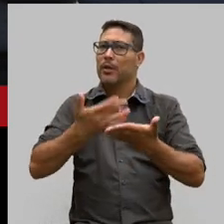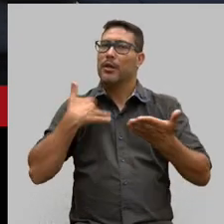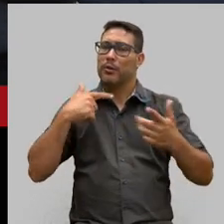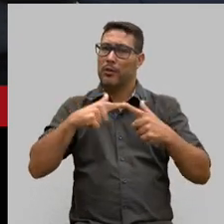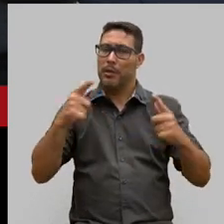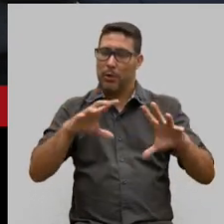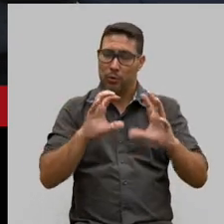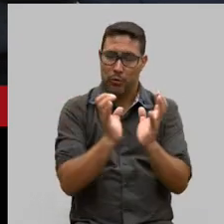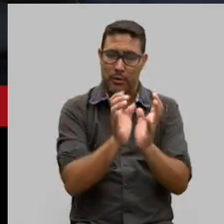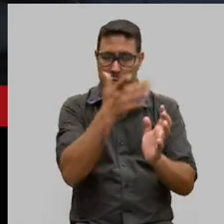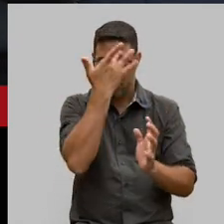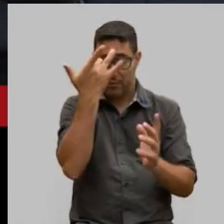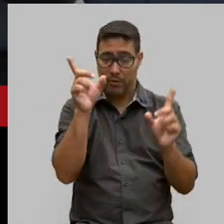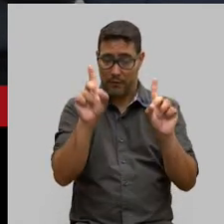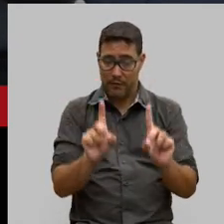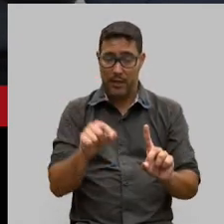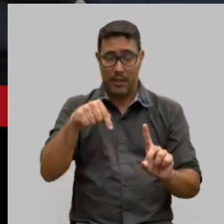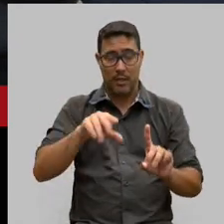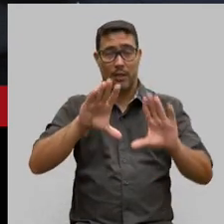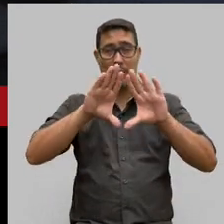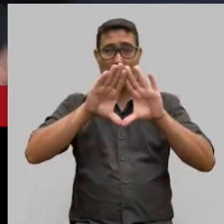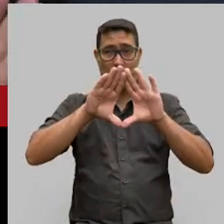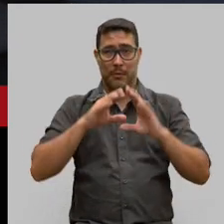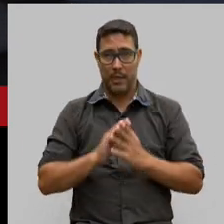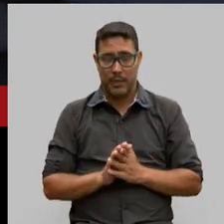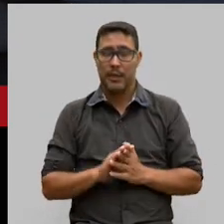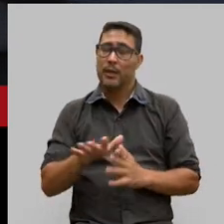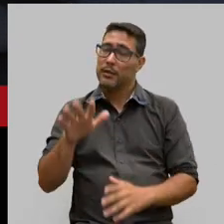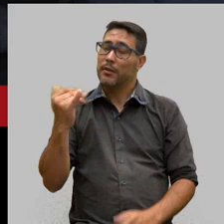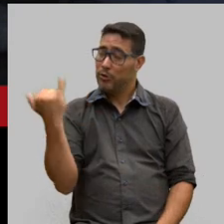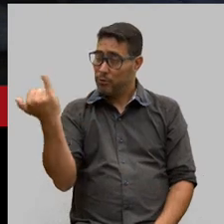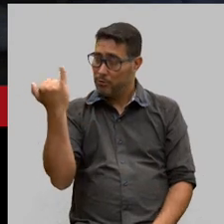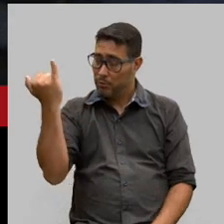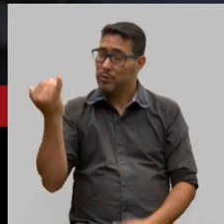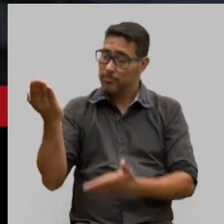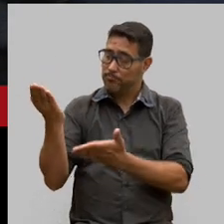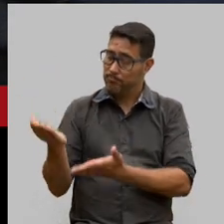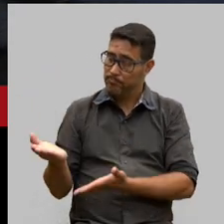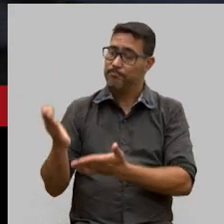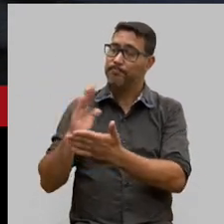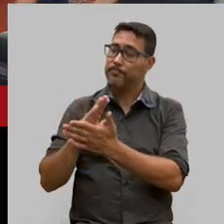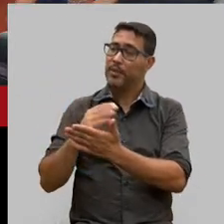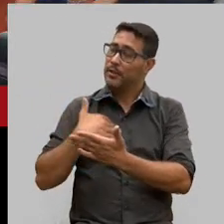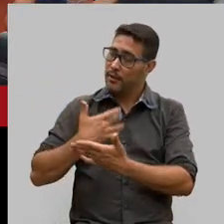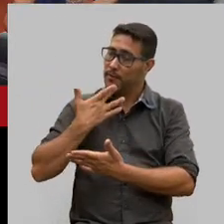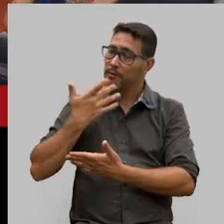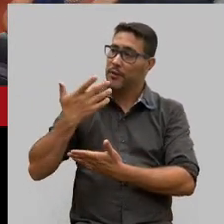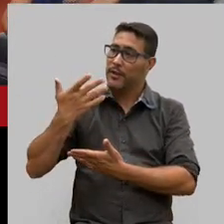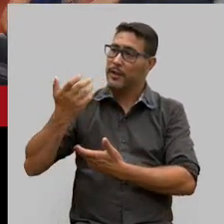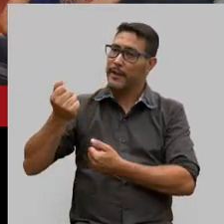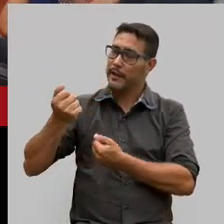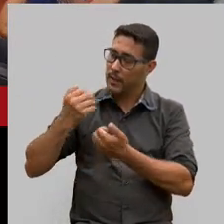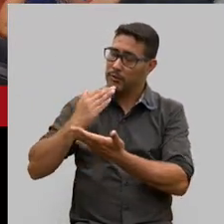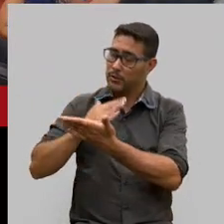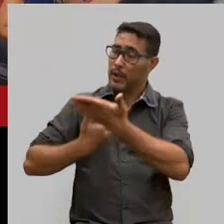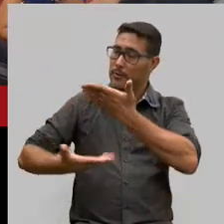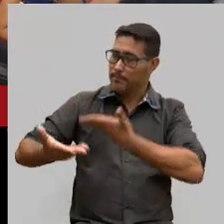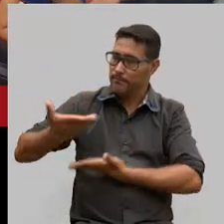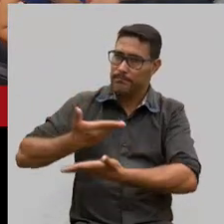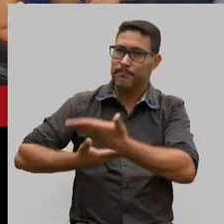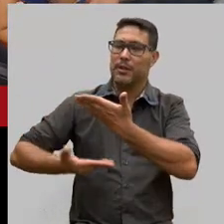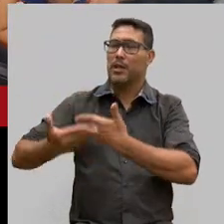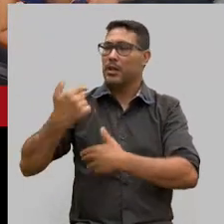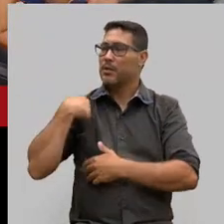Assembleia então mar Senor tem sido importante para nós tem nos dado a a voz tem nos dado o espaço pra gente poder trazer aqui né